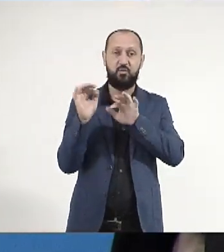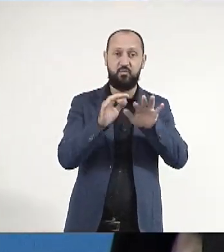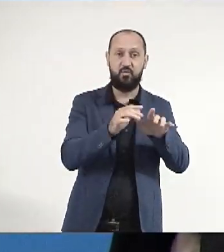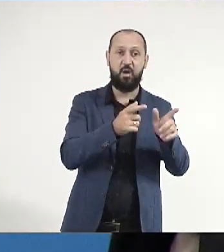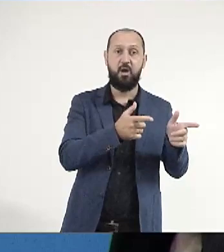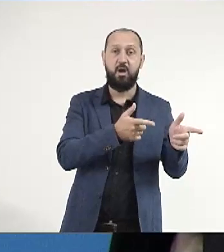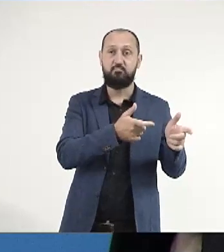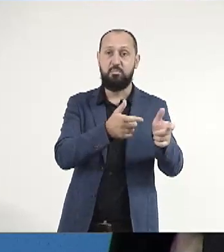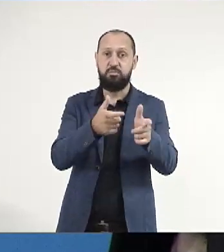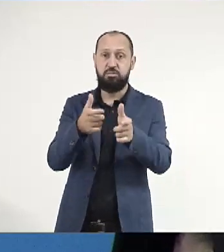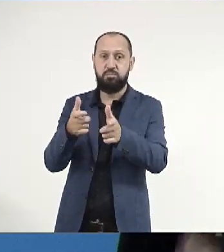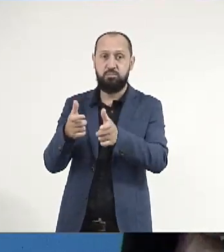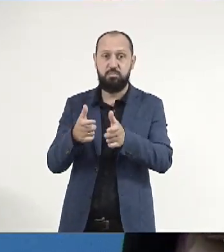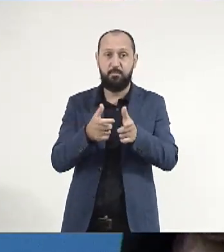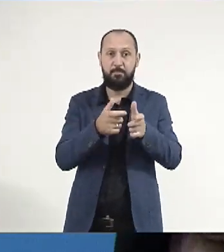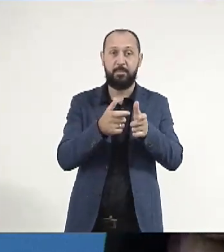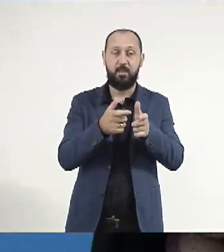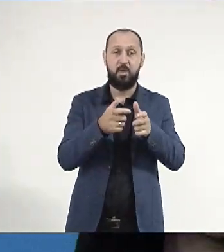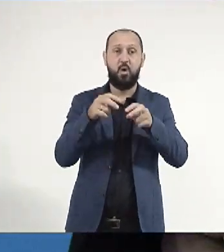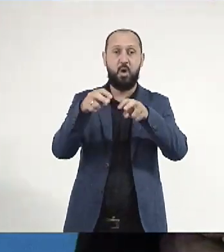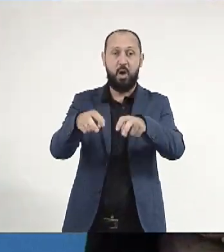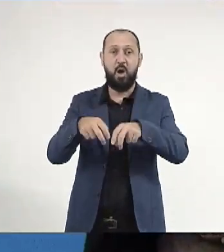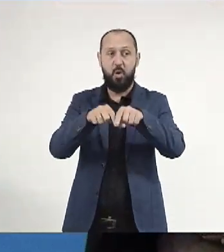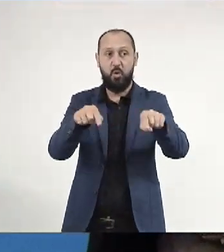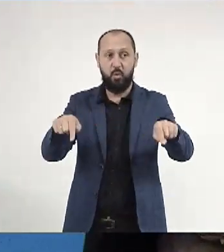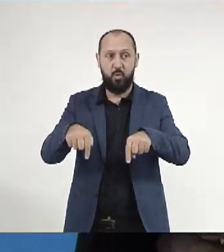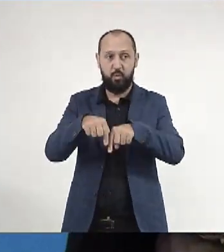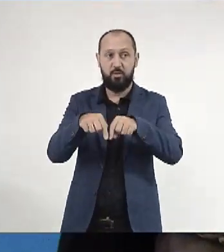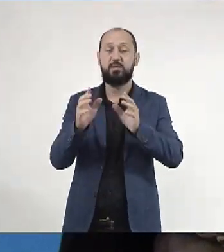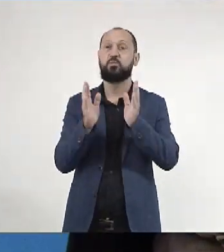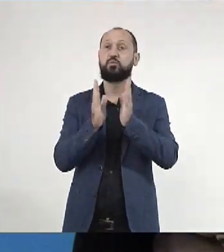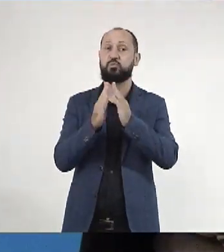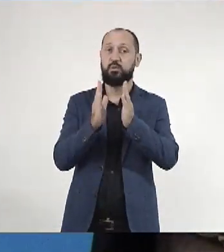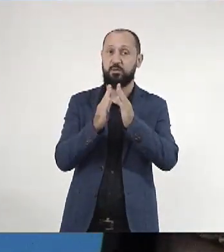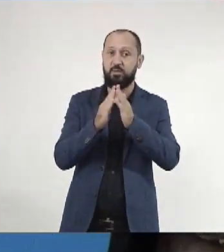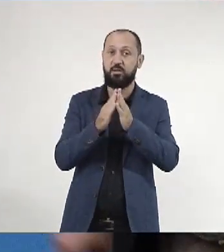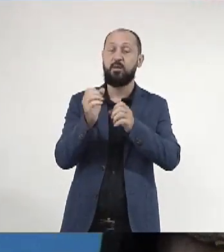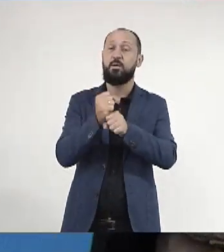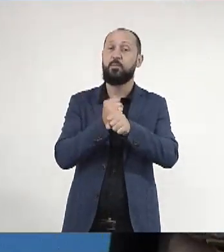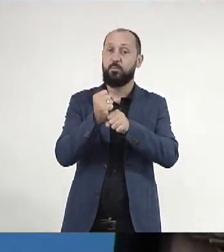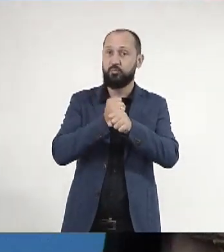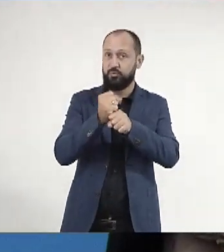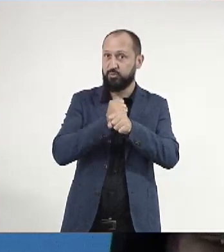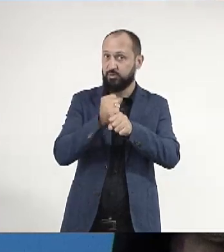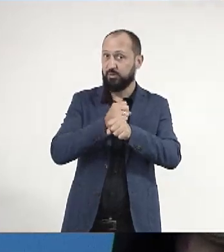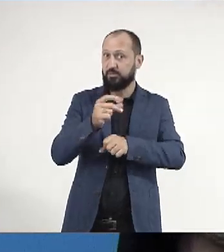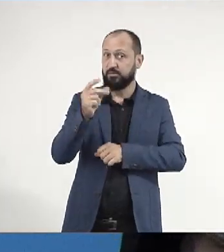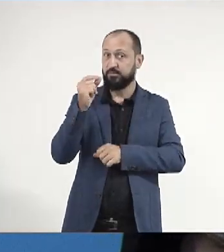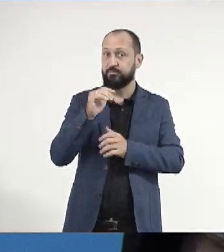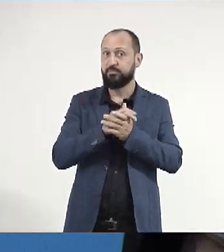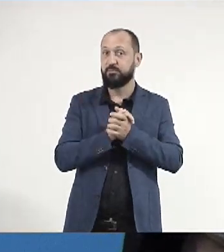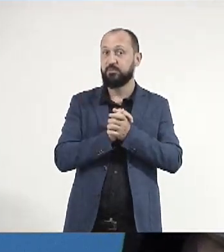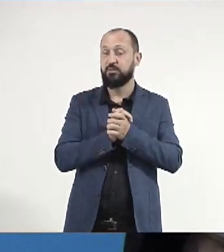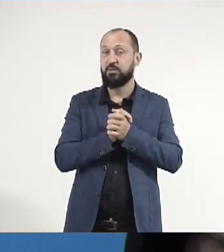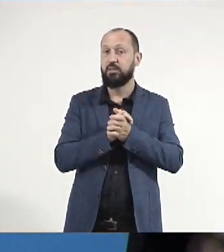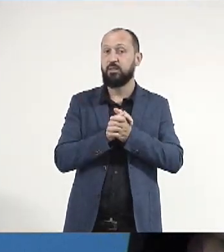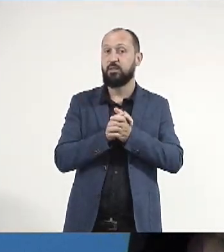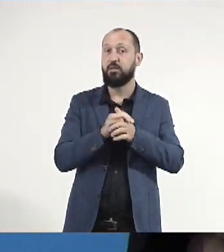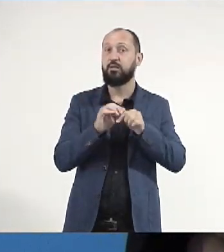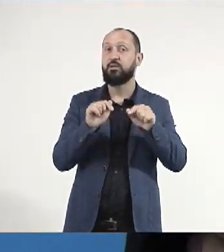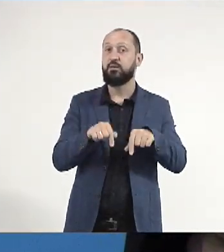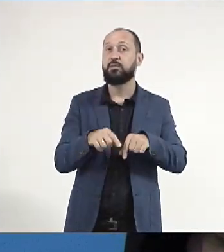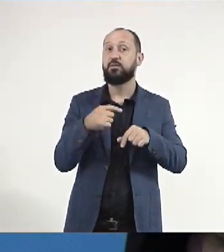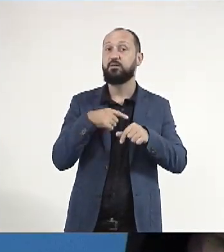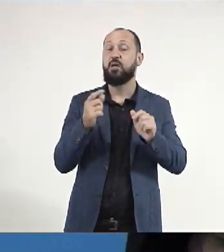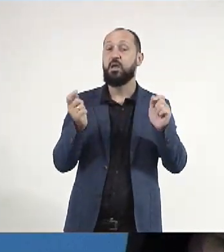ataques violentos aos produtores rurais que estão nas suas casas há muitos e muitos anos. Esses produtores,